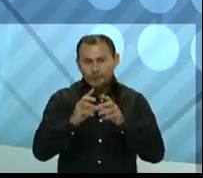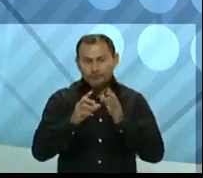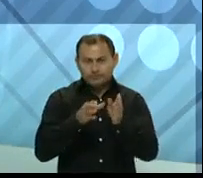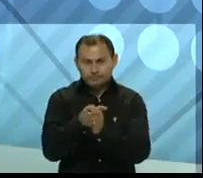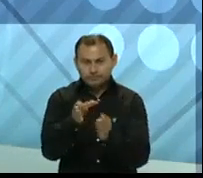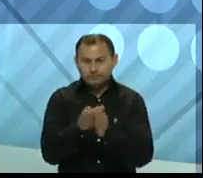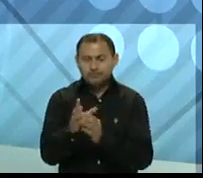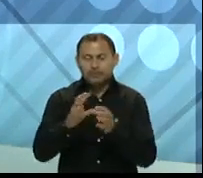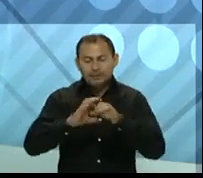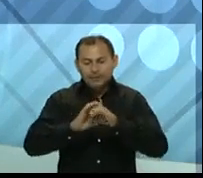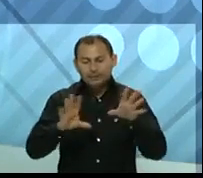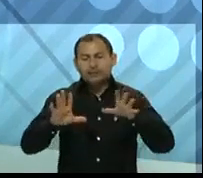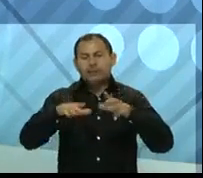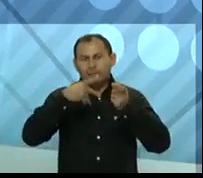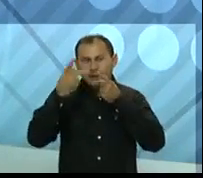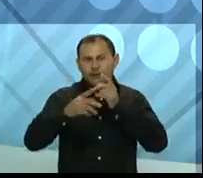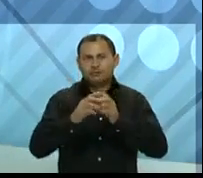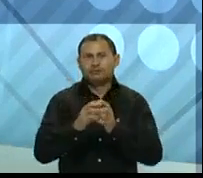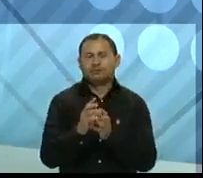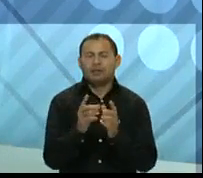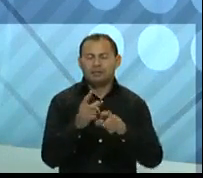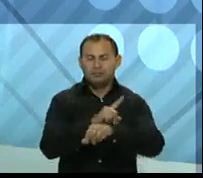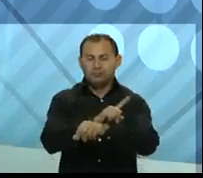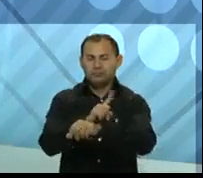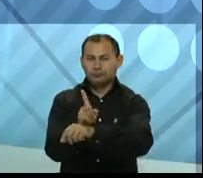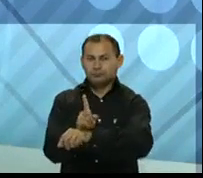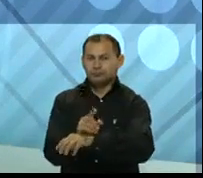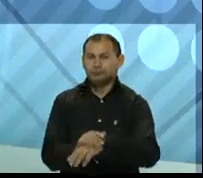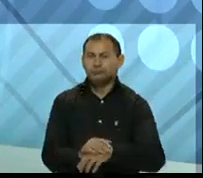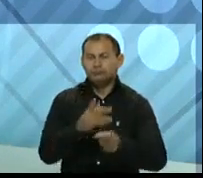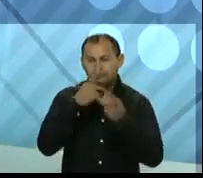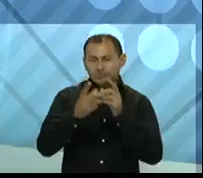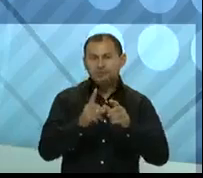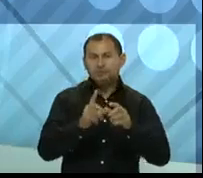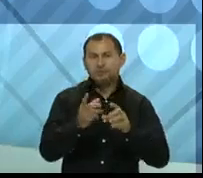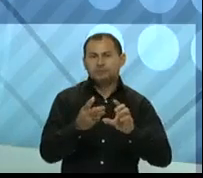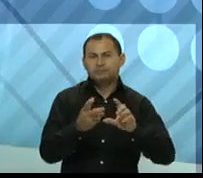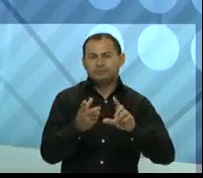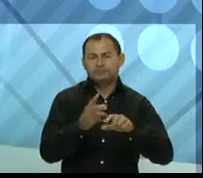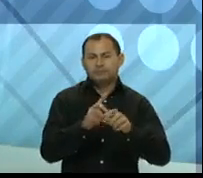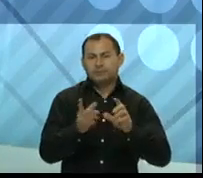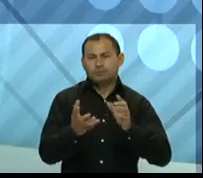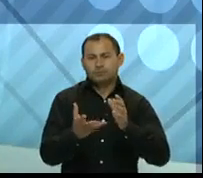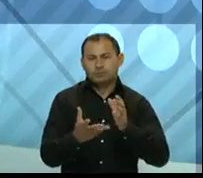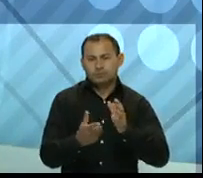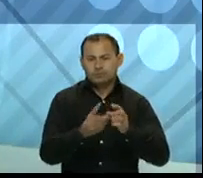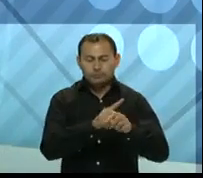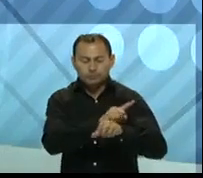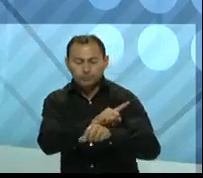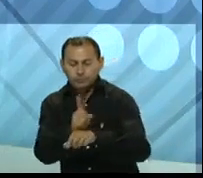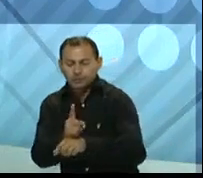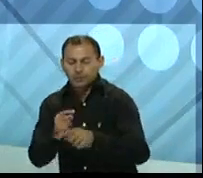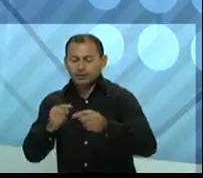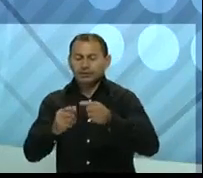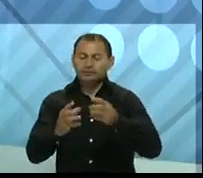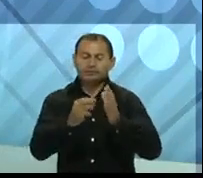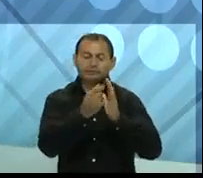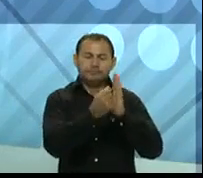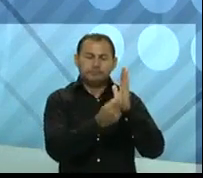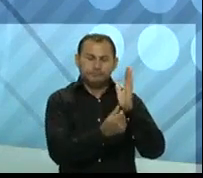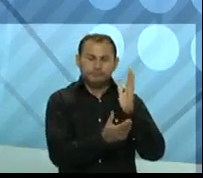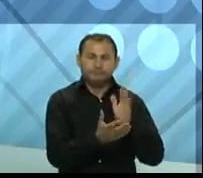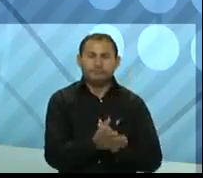dica que eu quero deixar, que quando a gente falar de velocidade, falar de aceleração, a gente vai estar relacionando isso à taxa de